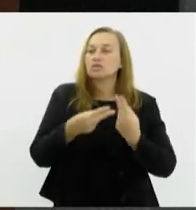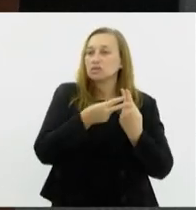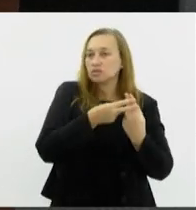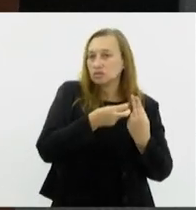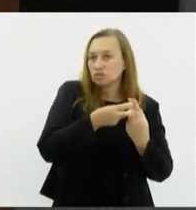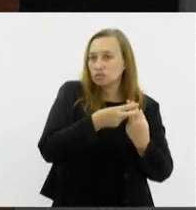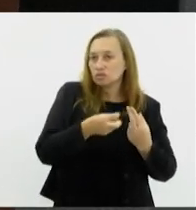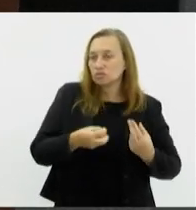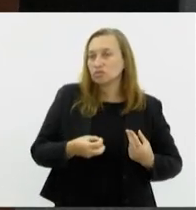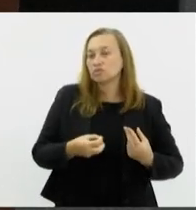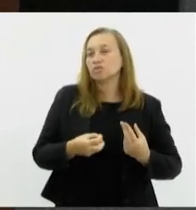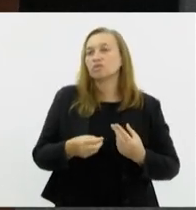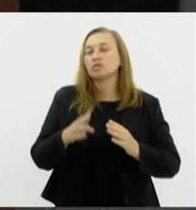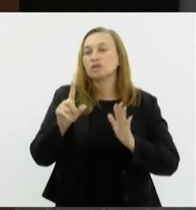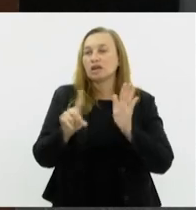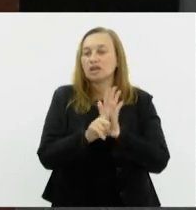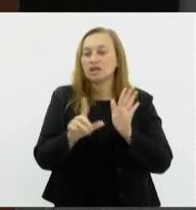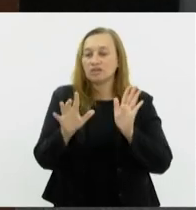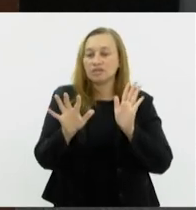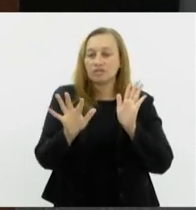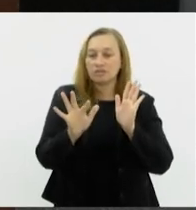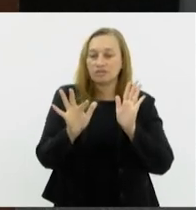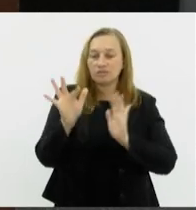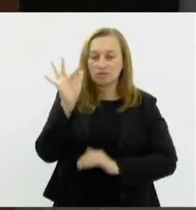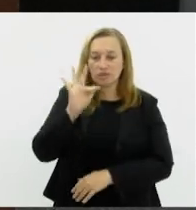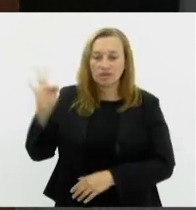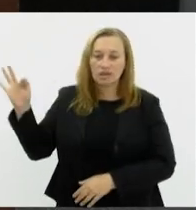SUS através da Lei Federal